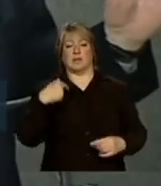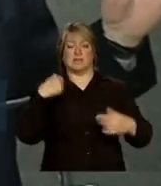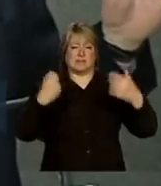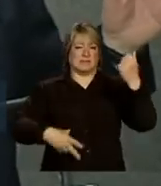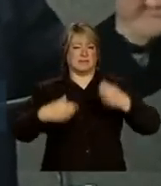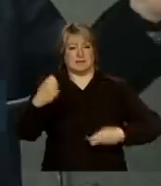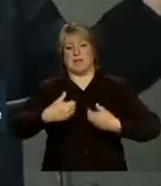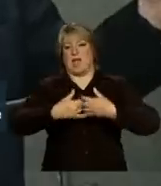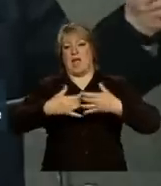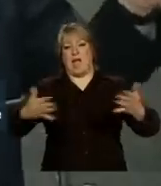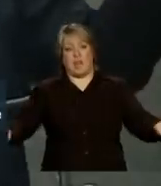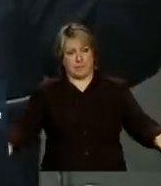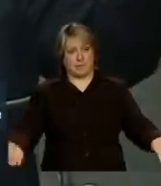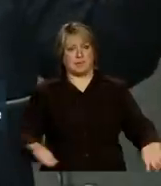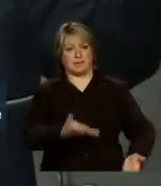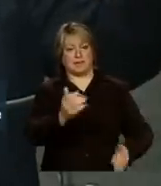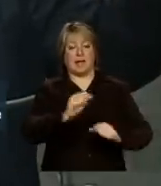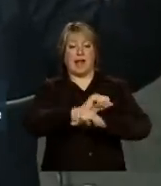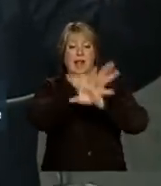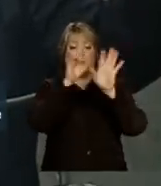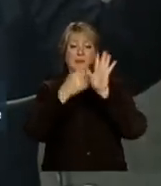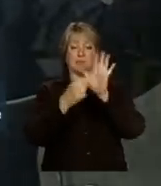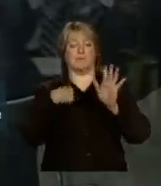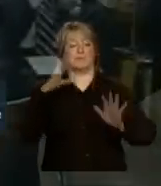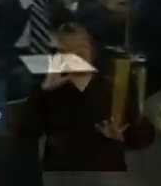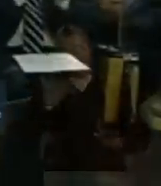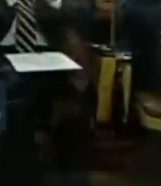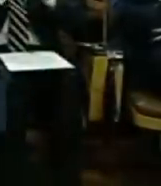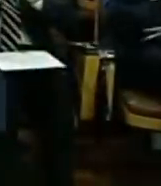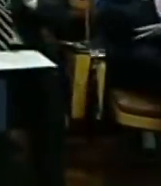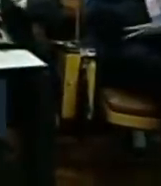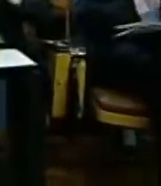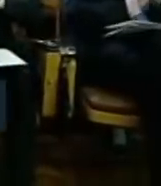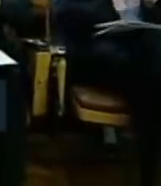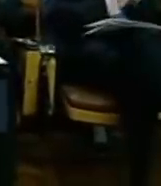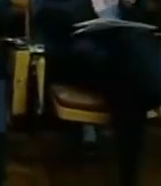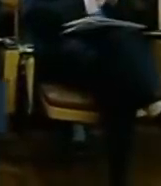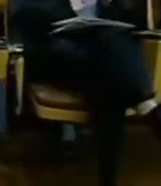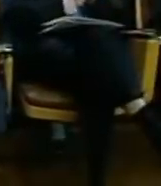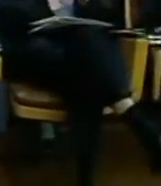forma aberta e como eu disse transparente eu tento ser Tá certo